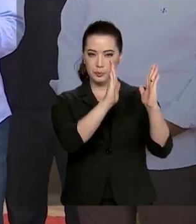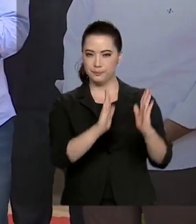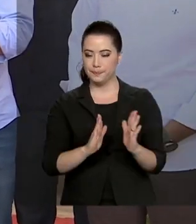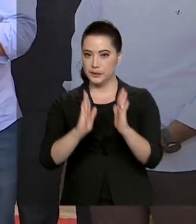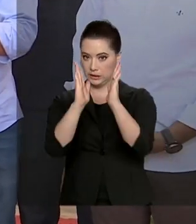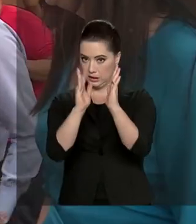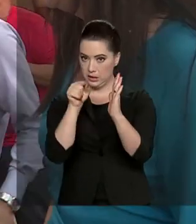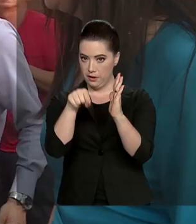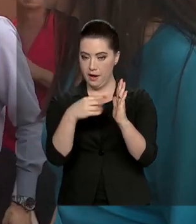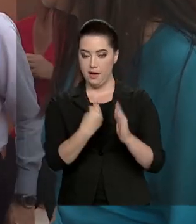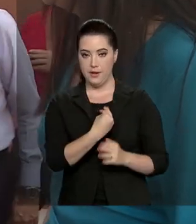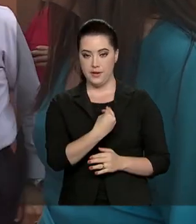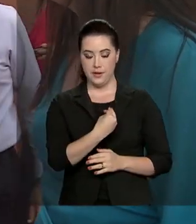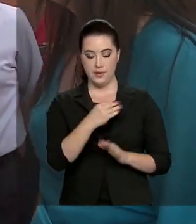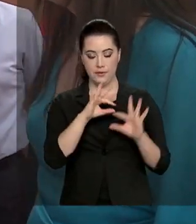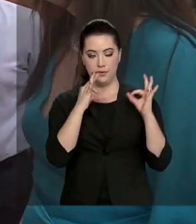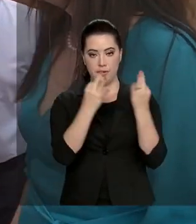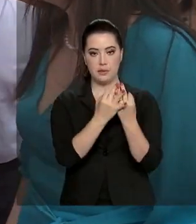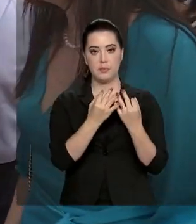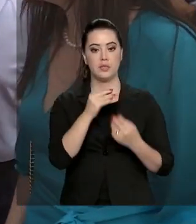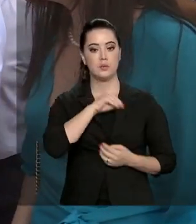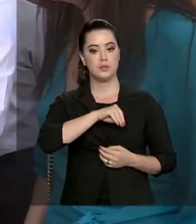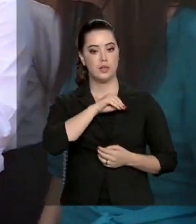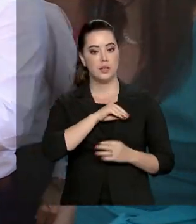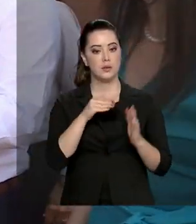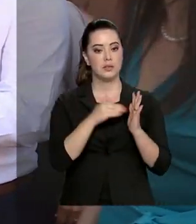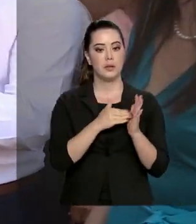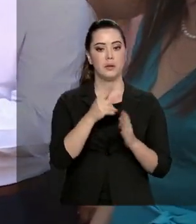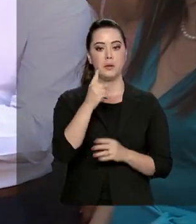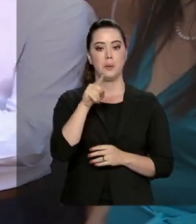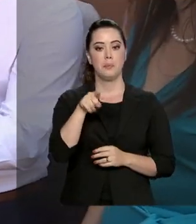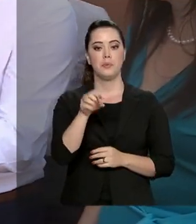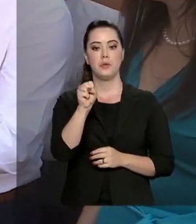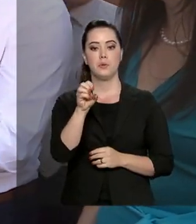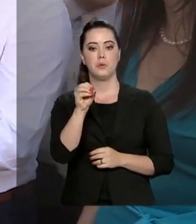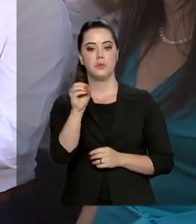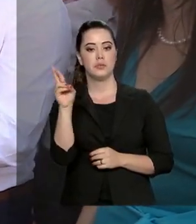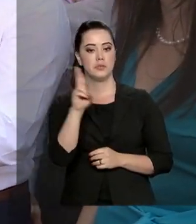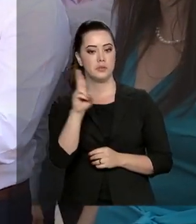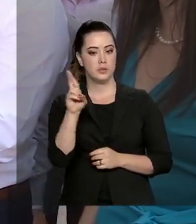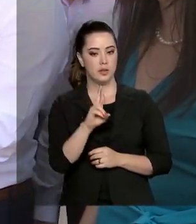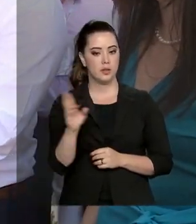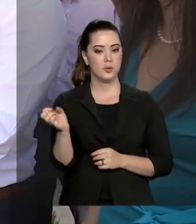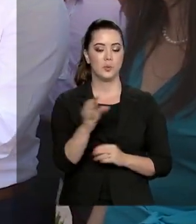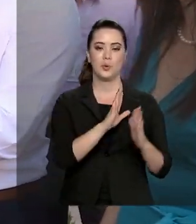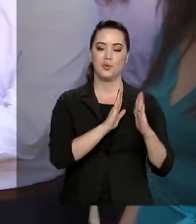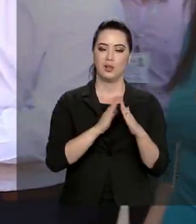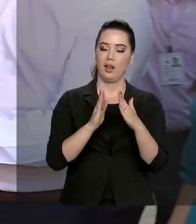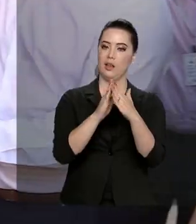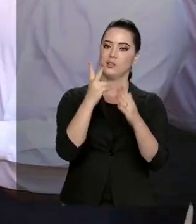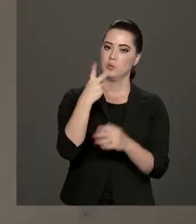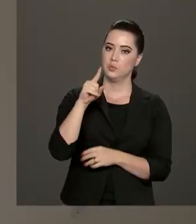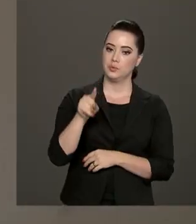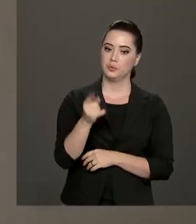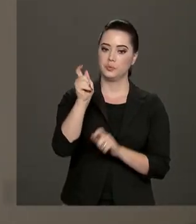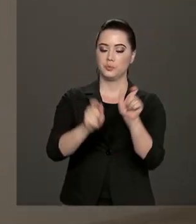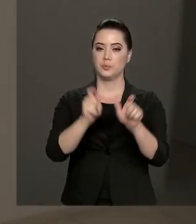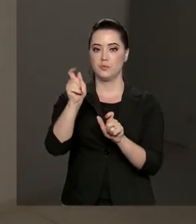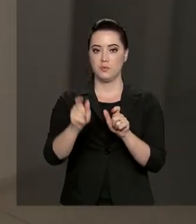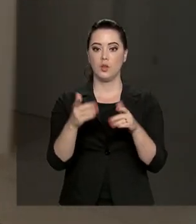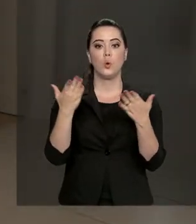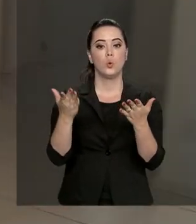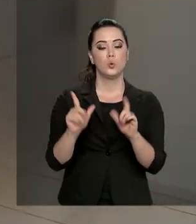famílias com renda de até 1.800 reais. Um novo lar para pelo menos 2 mil pessoas. Os